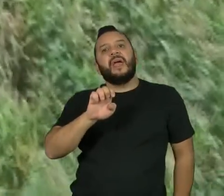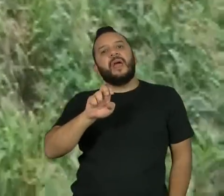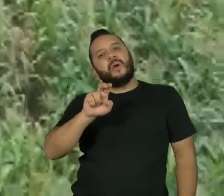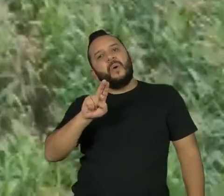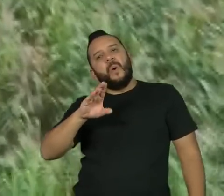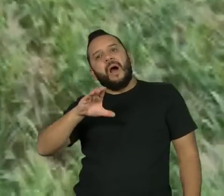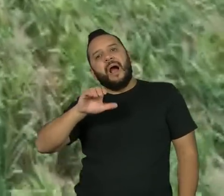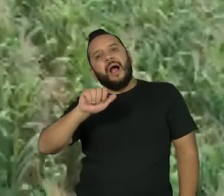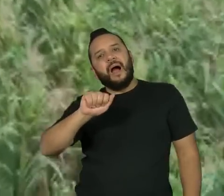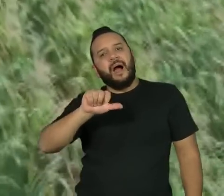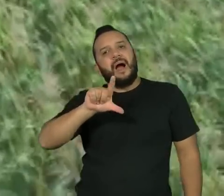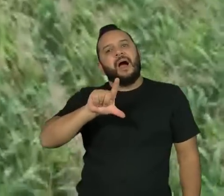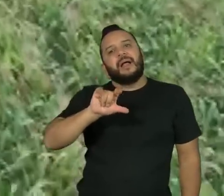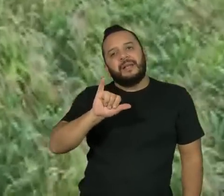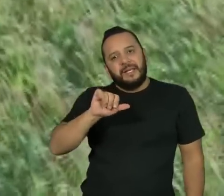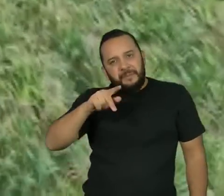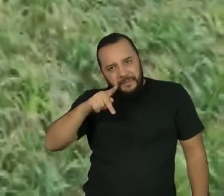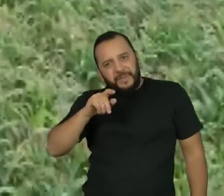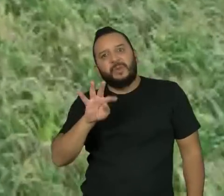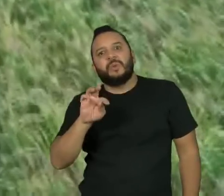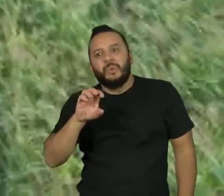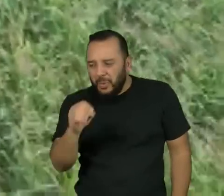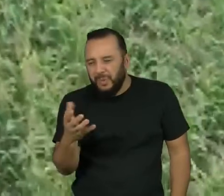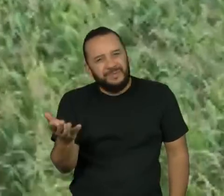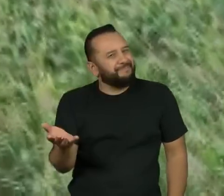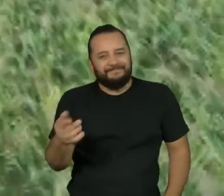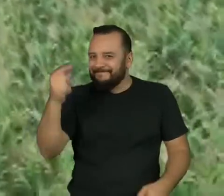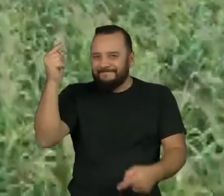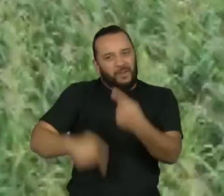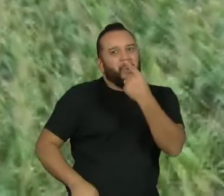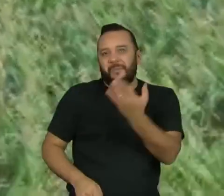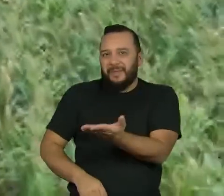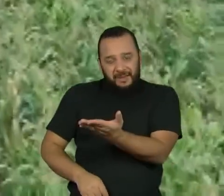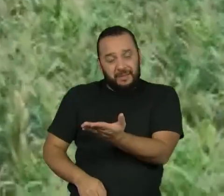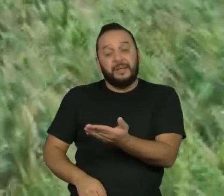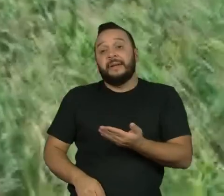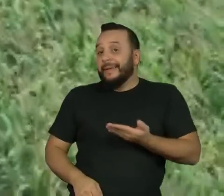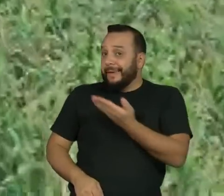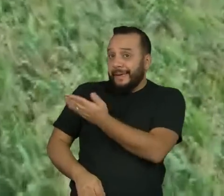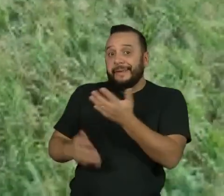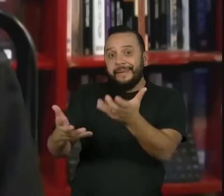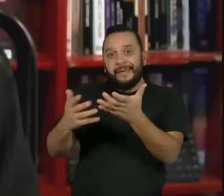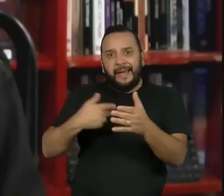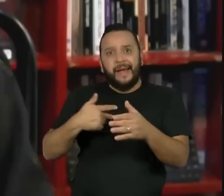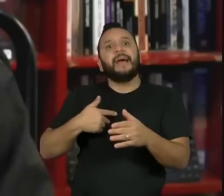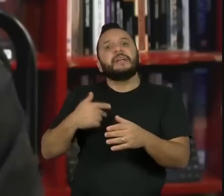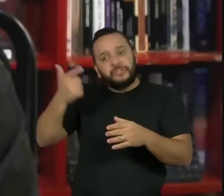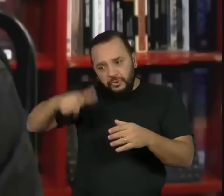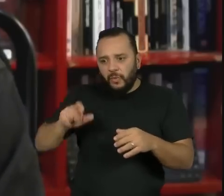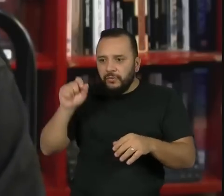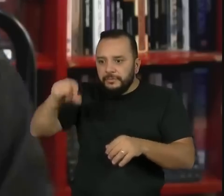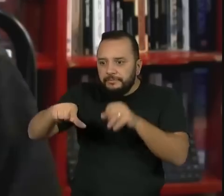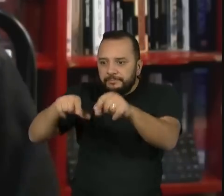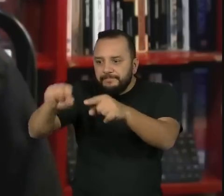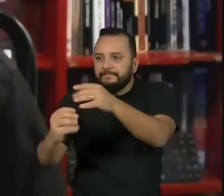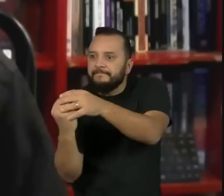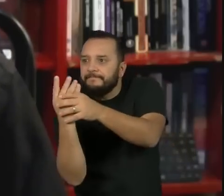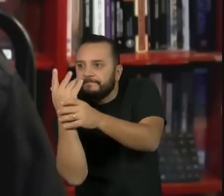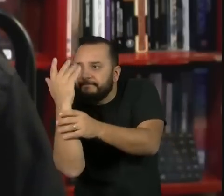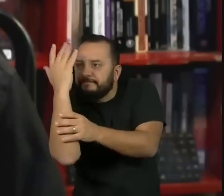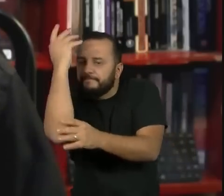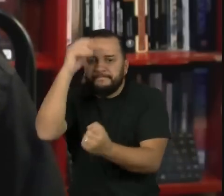a agricultura regenerativa. Uma agricultura muito intensiva que planta,